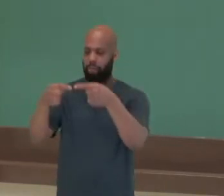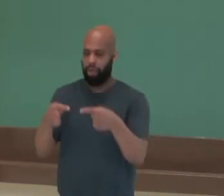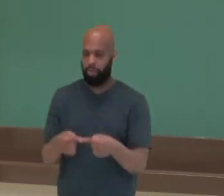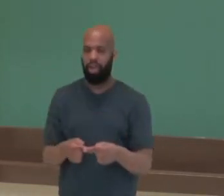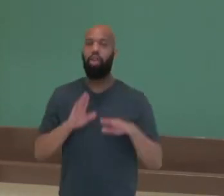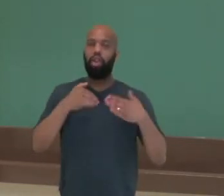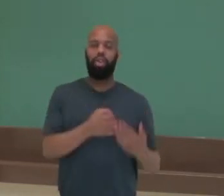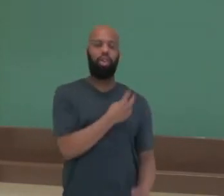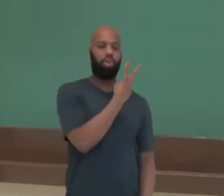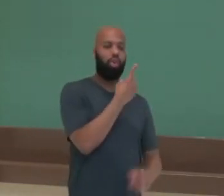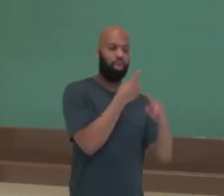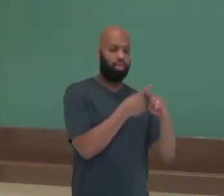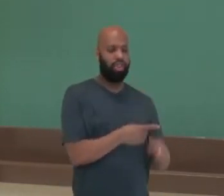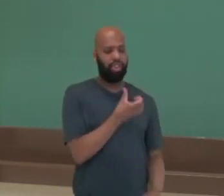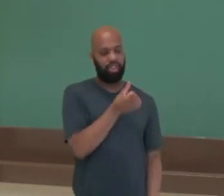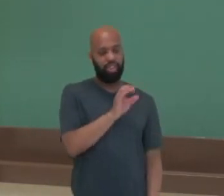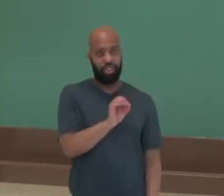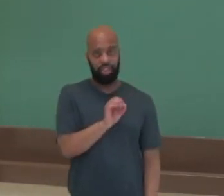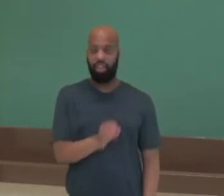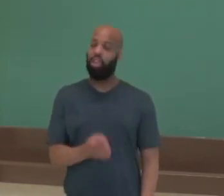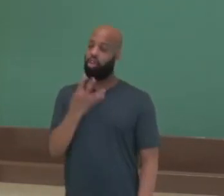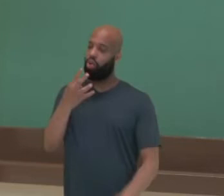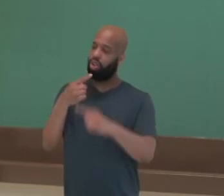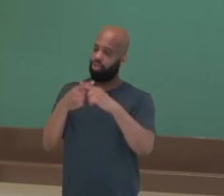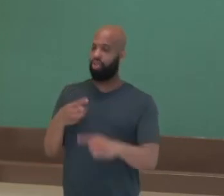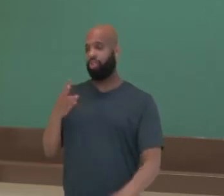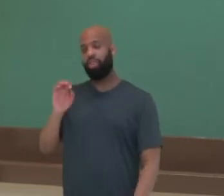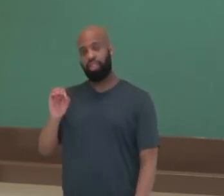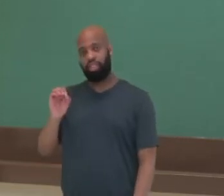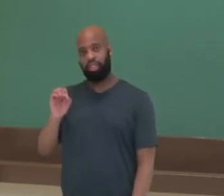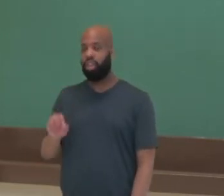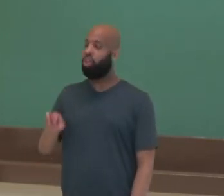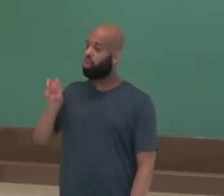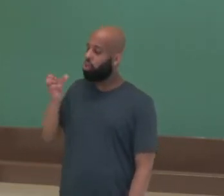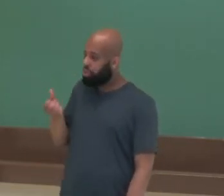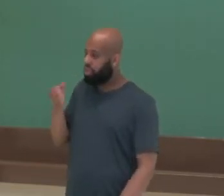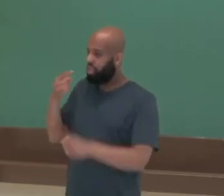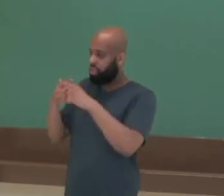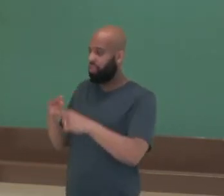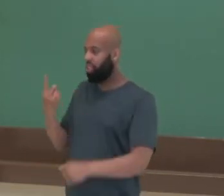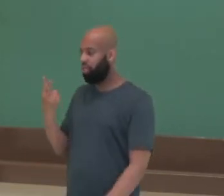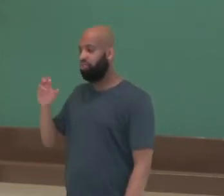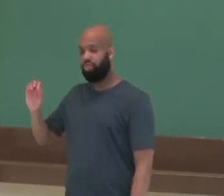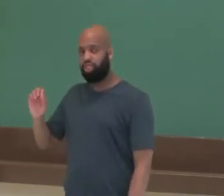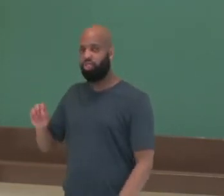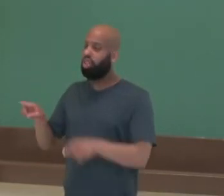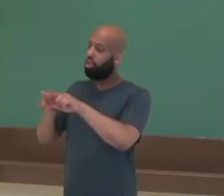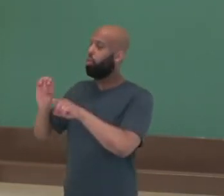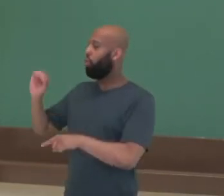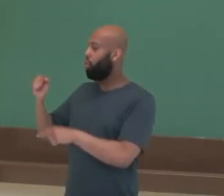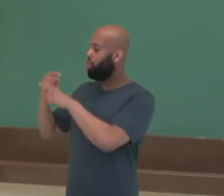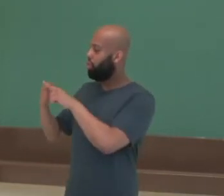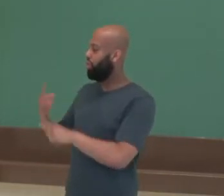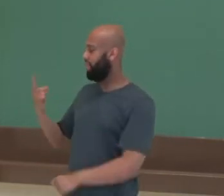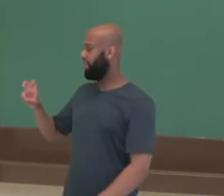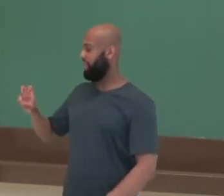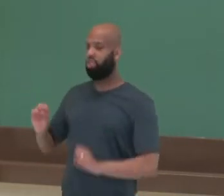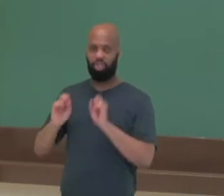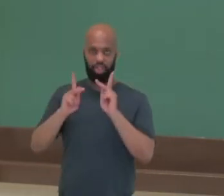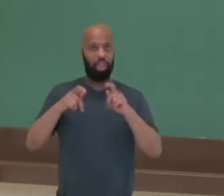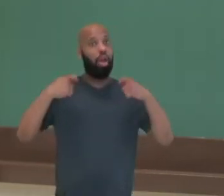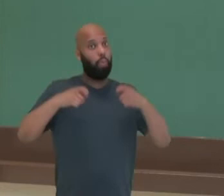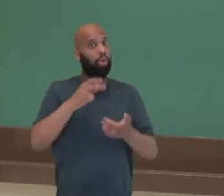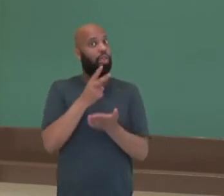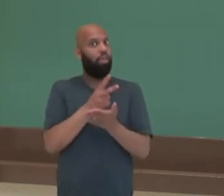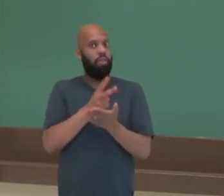2 vezes o 60, o 4 vezes o 30, o 6 vezes o 20 e o 8 vezes o 15.